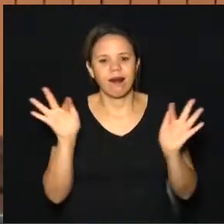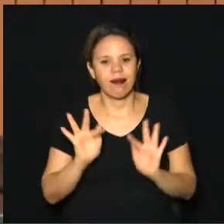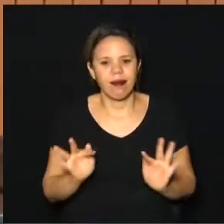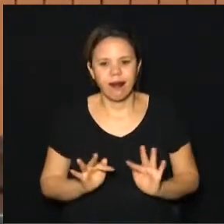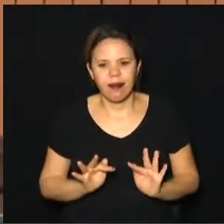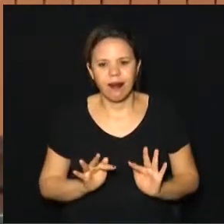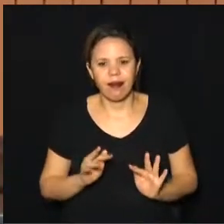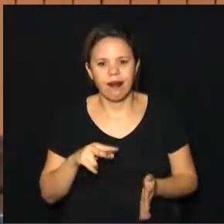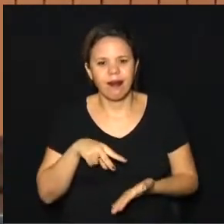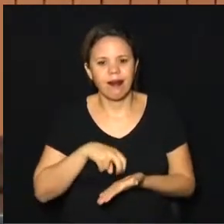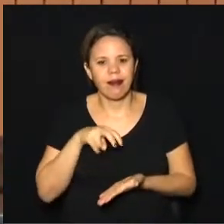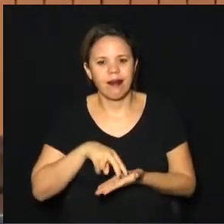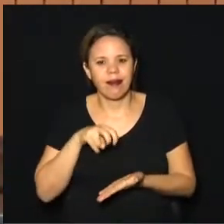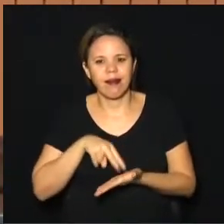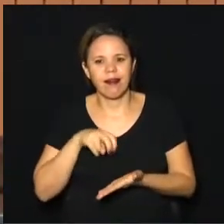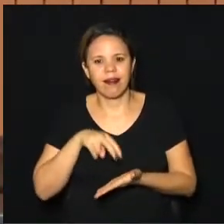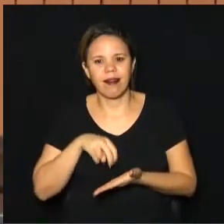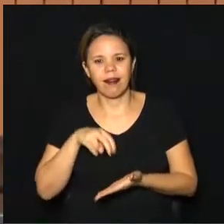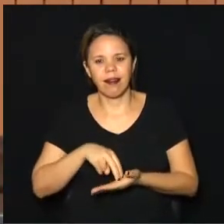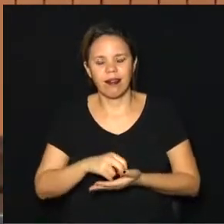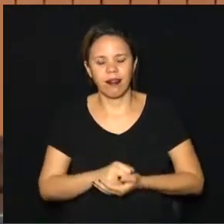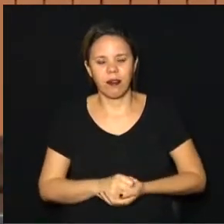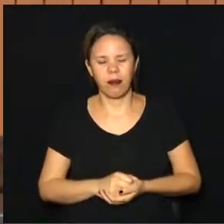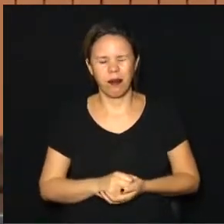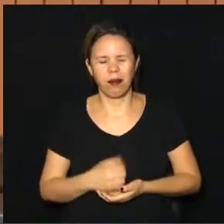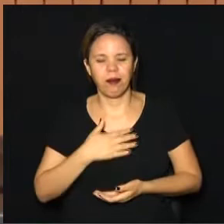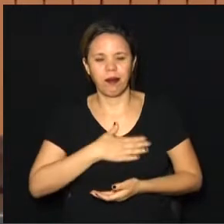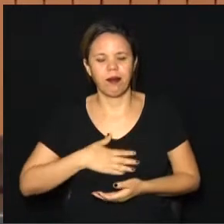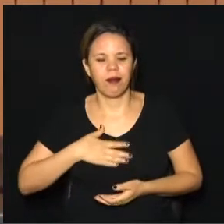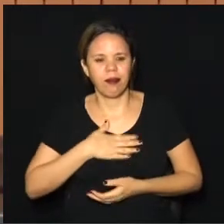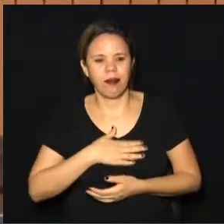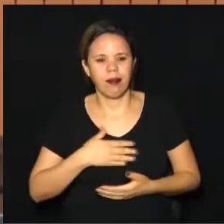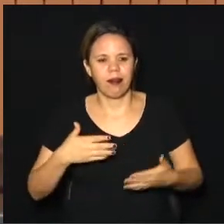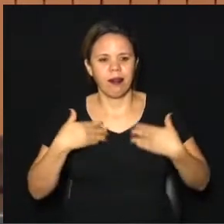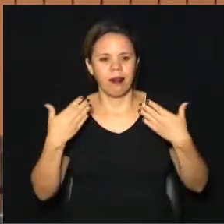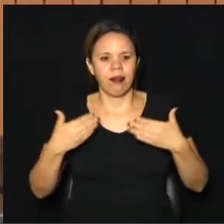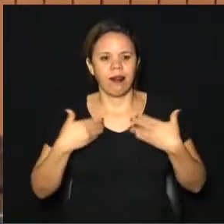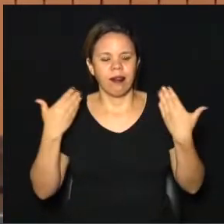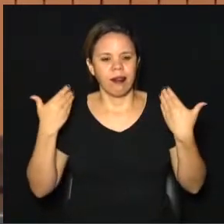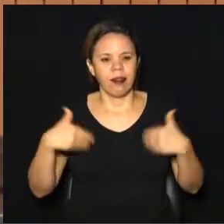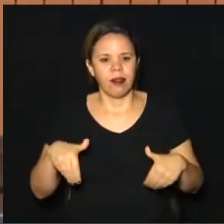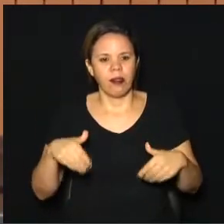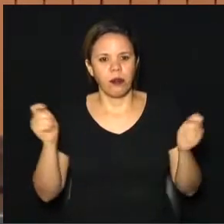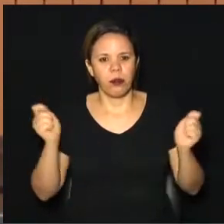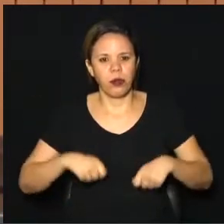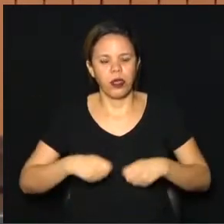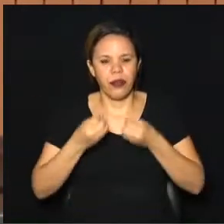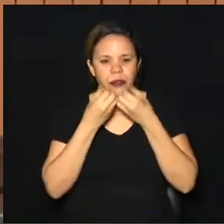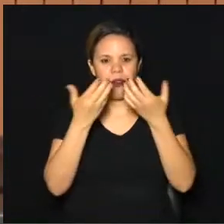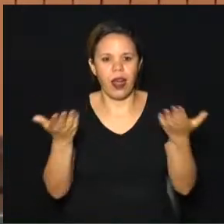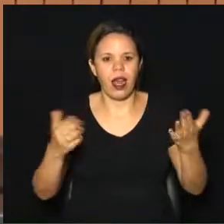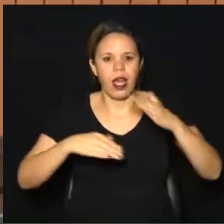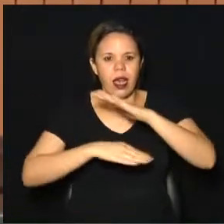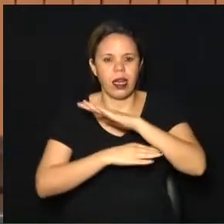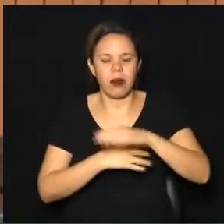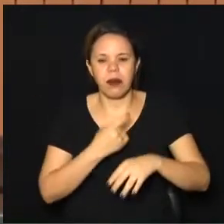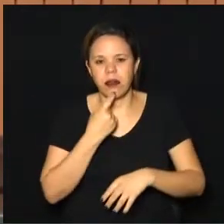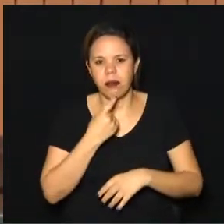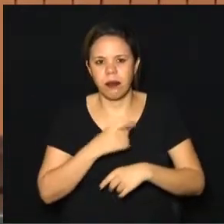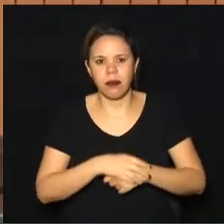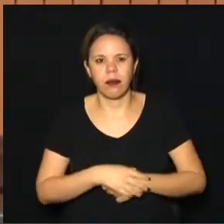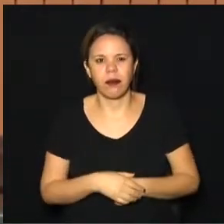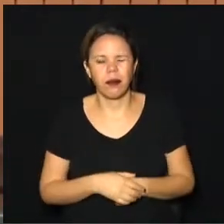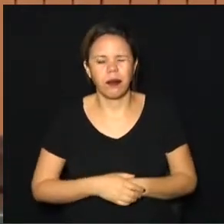bastante contente. Enfim, é um grande prazer, é uma grande alegria para mim poder falar aqui na Câmara Municipal de Campinas.